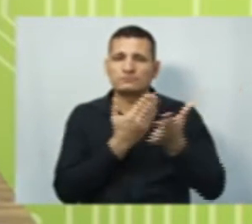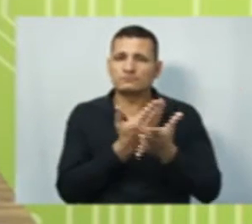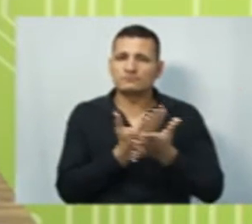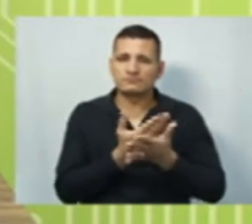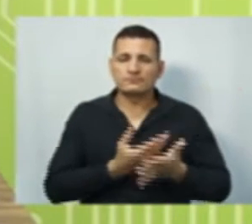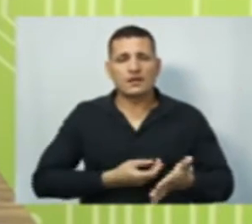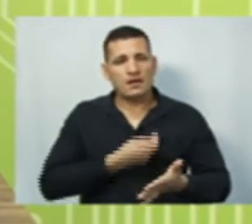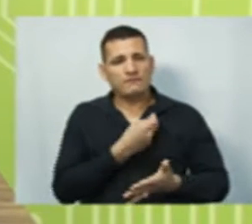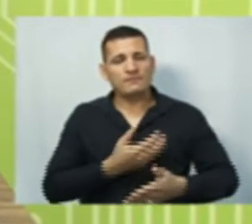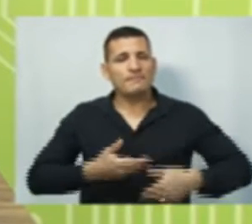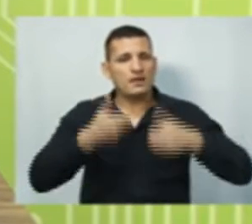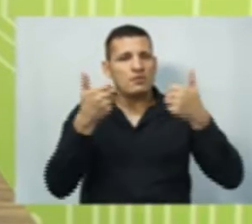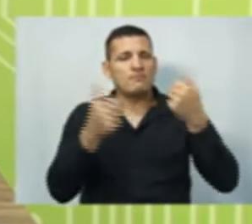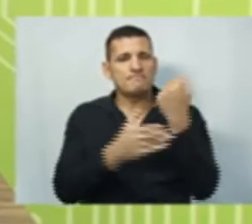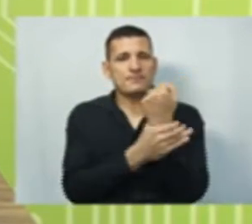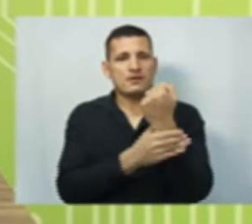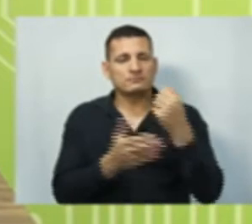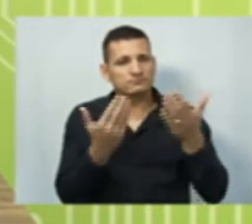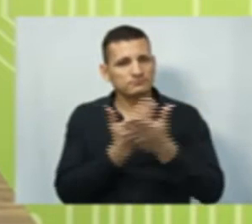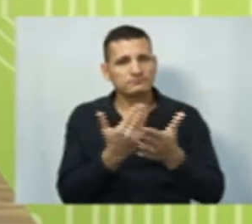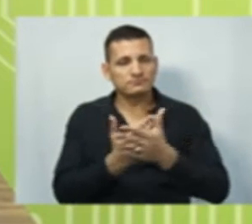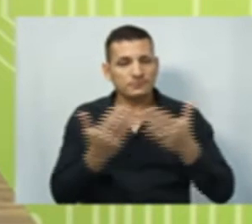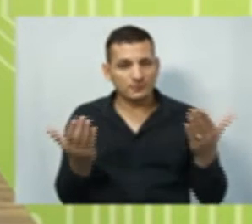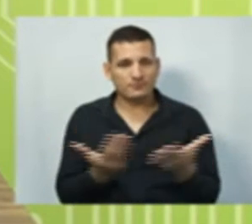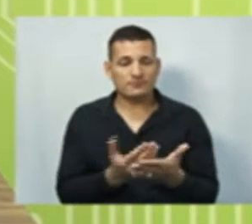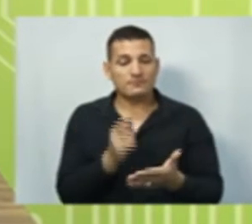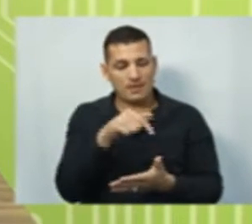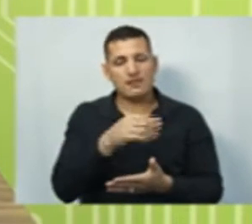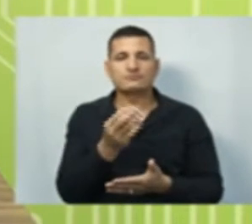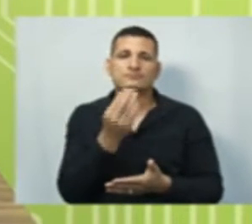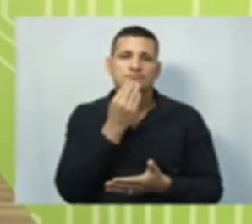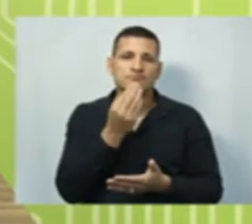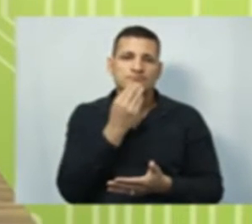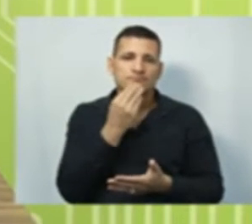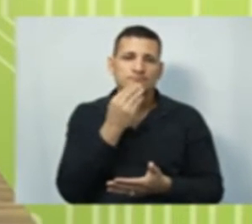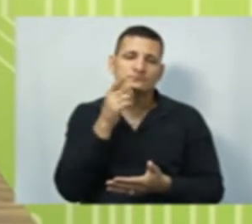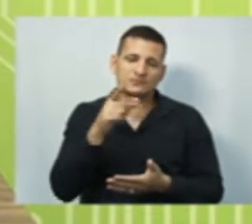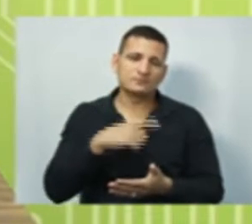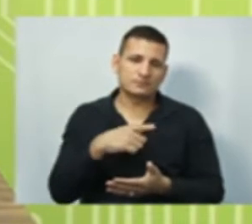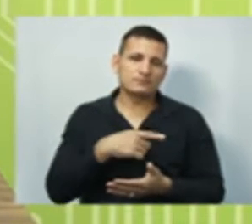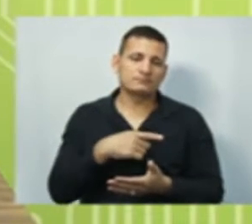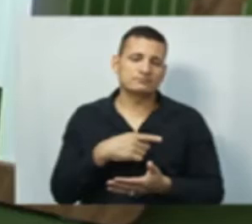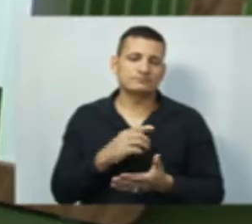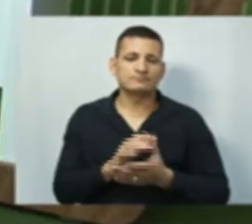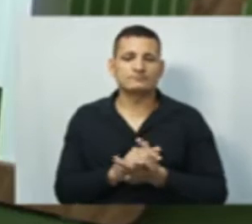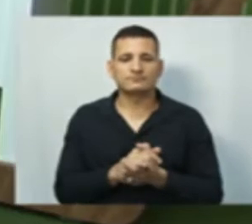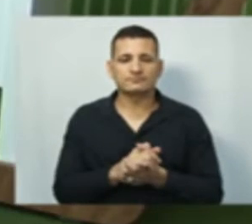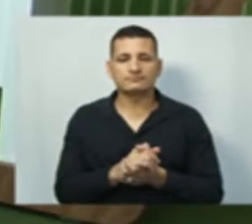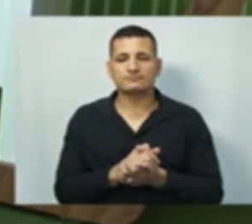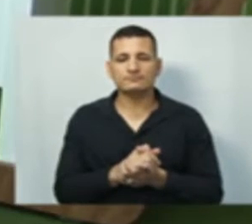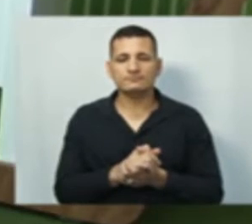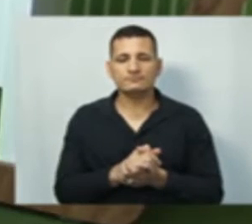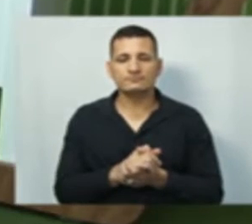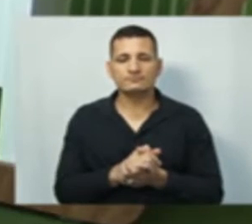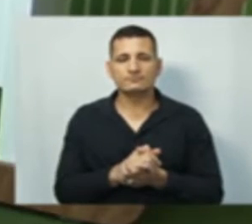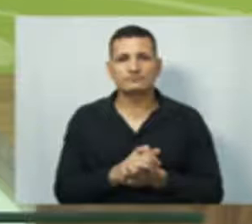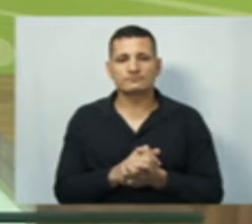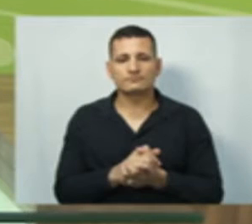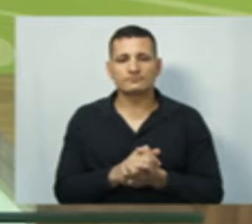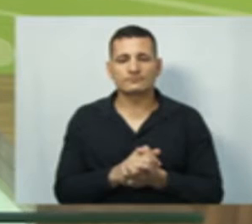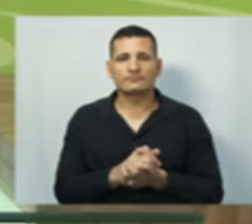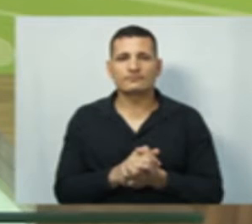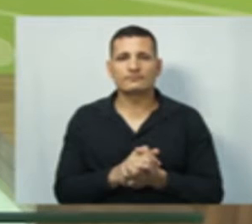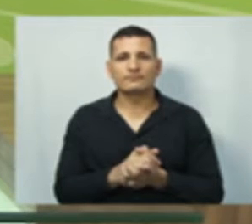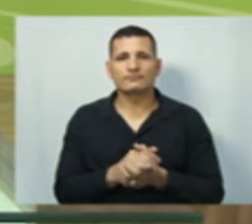estudando agora. Isso é o custo de oportunidade, é o custo que você tem por essa decisão. Muito interessante. É